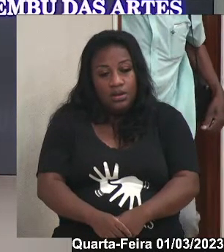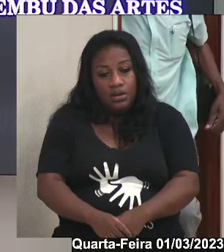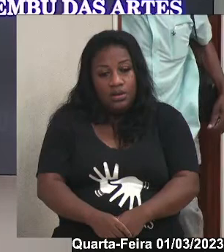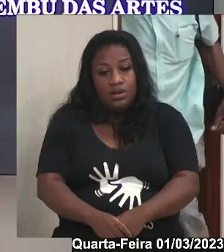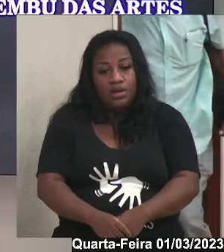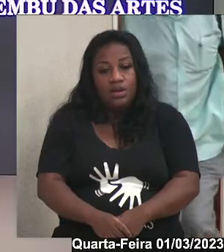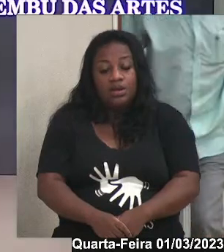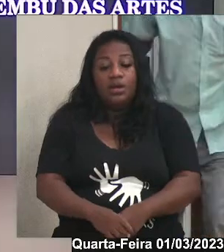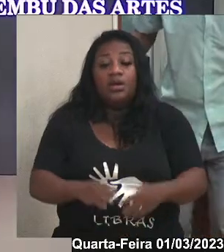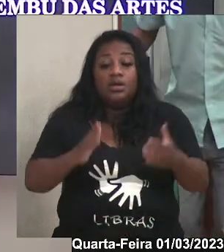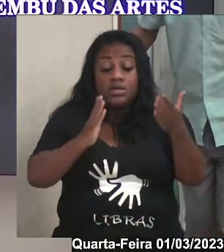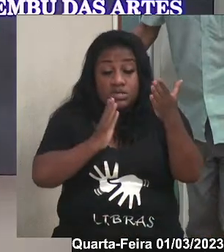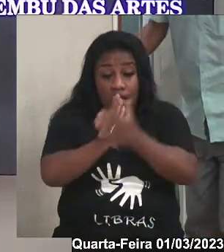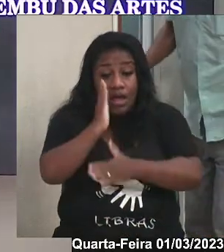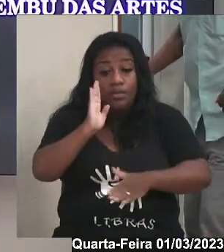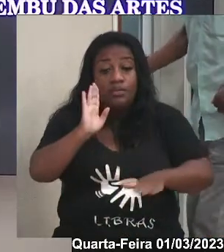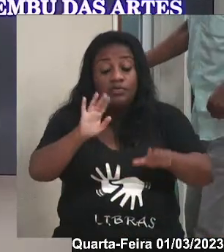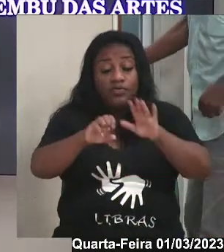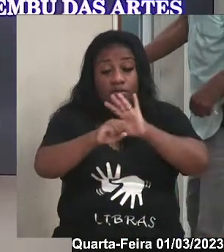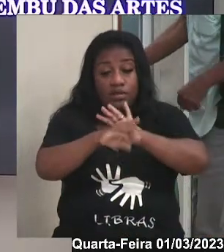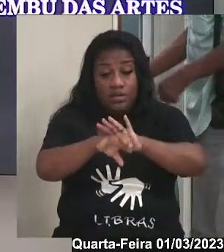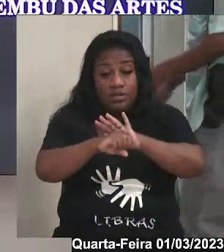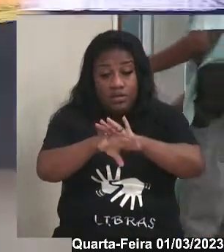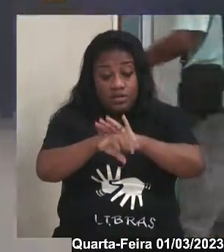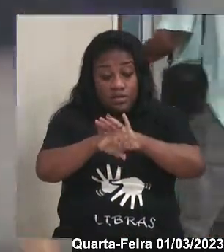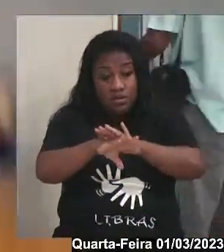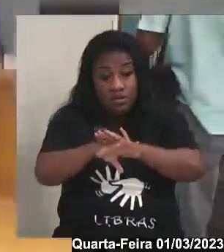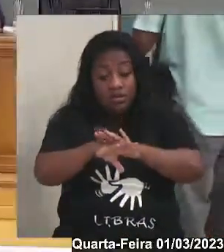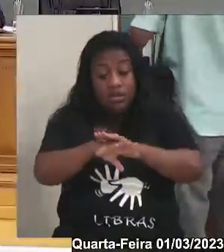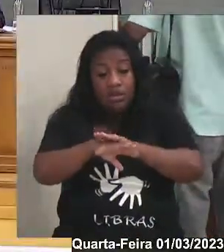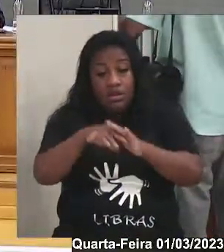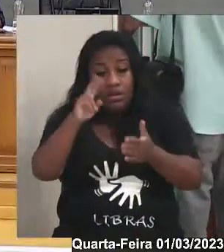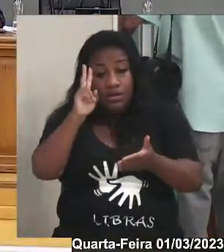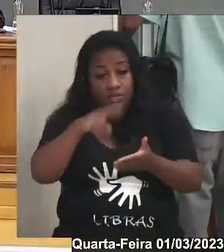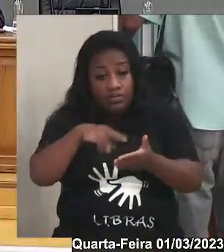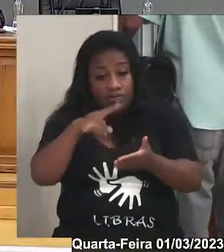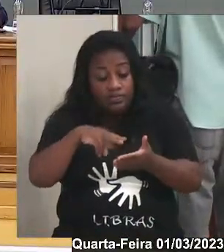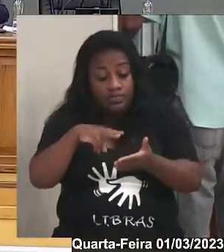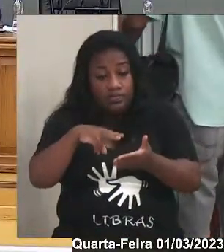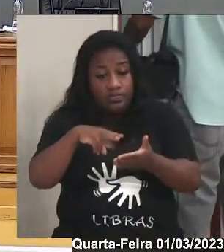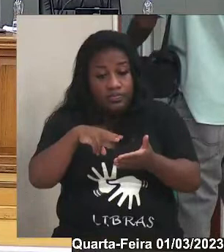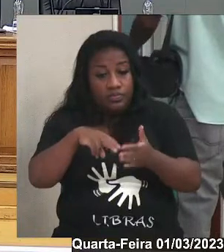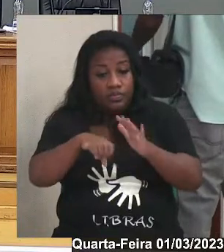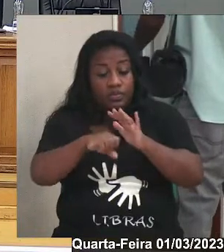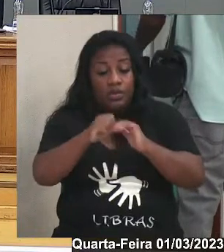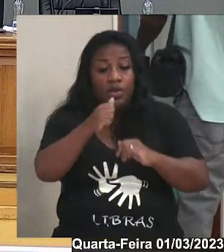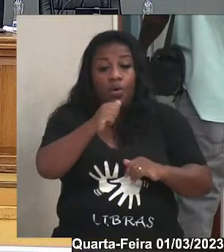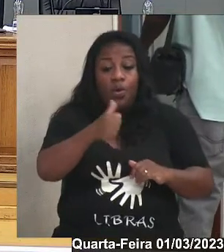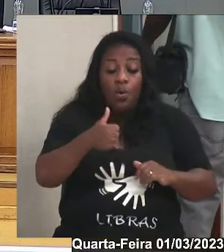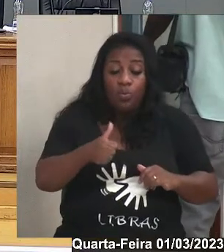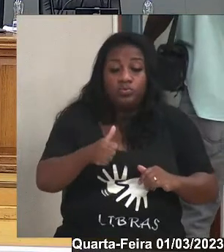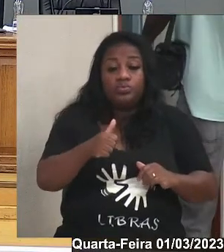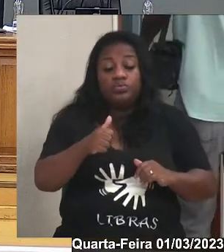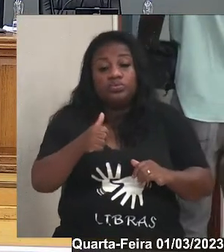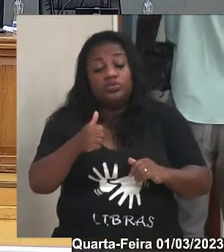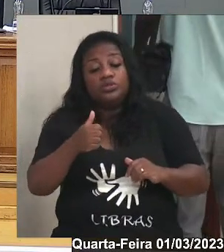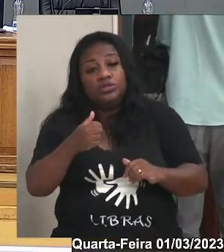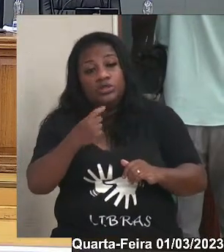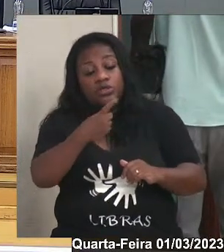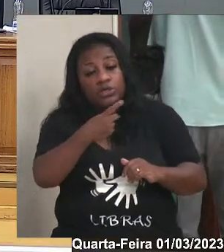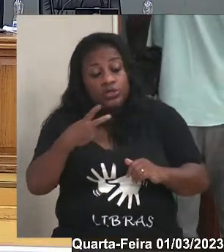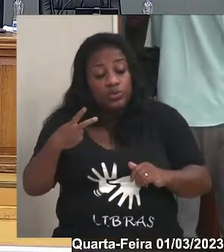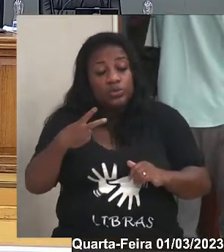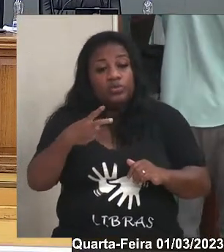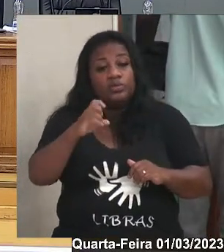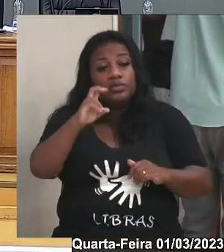O bloco de indicações está aprovado. Solicito, então, ao senhor secretário que faça a leitura das indicações 11,